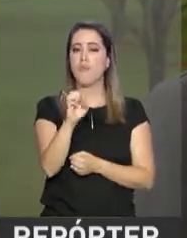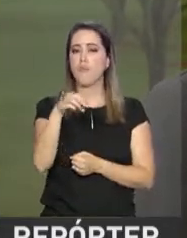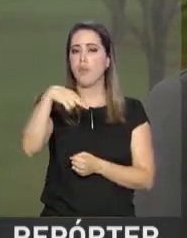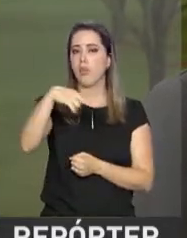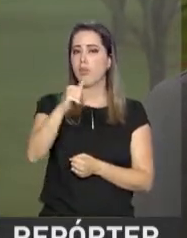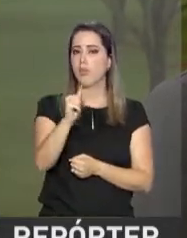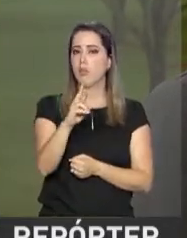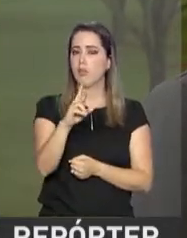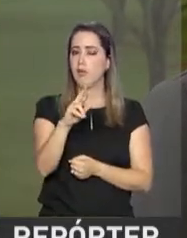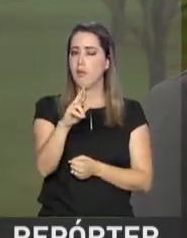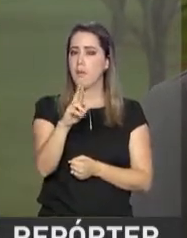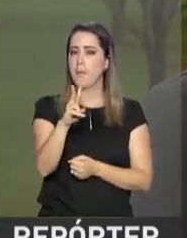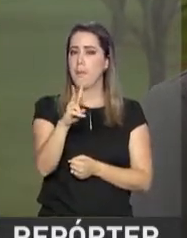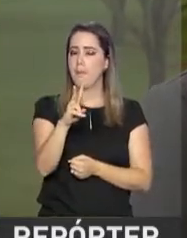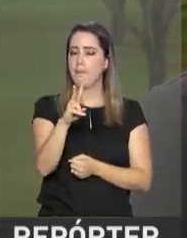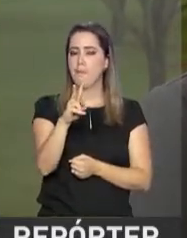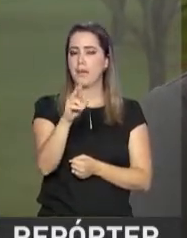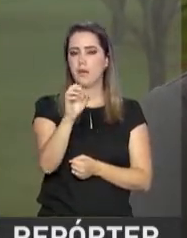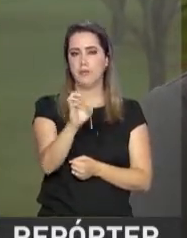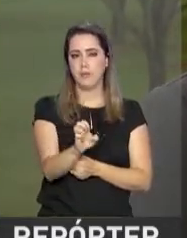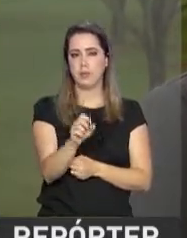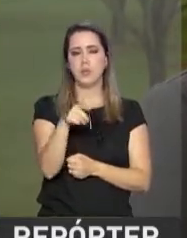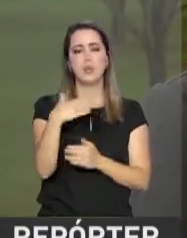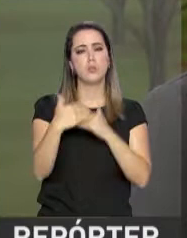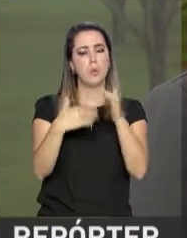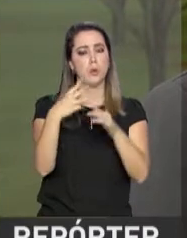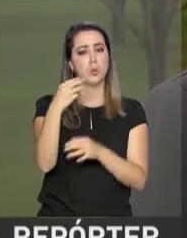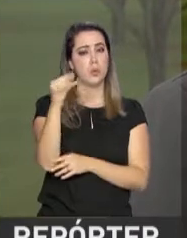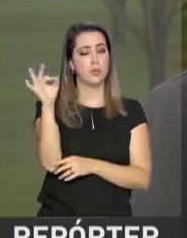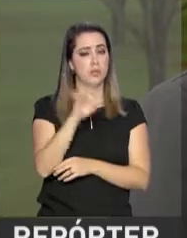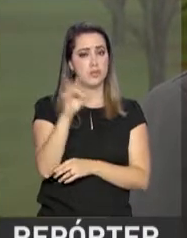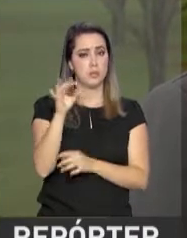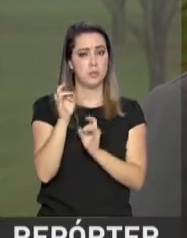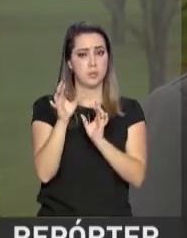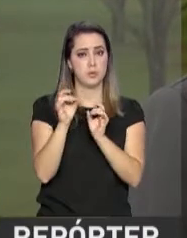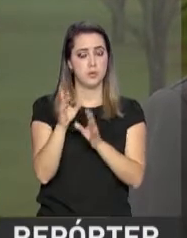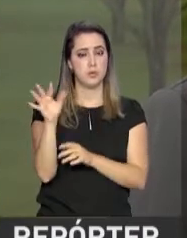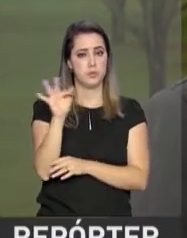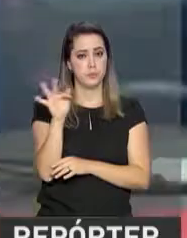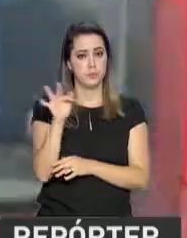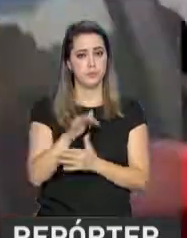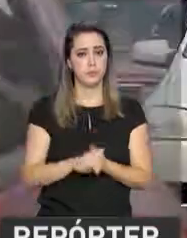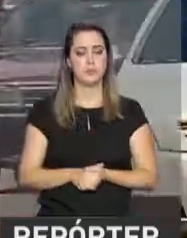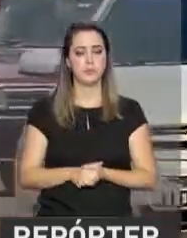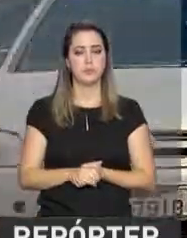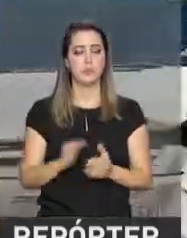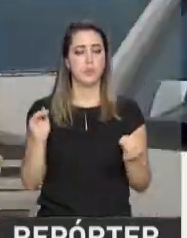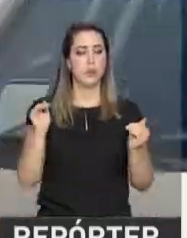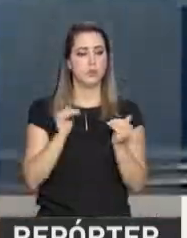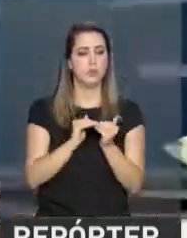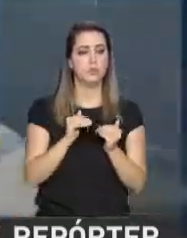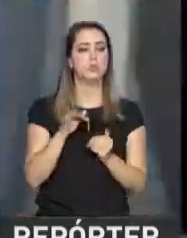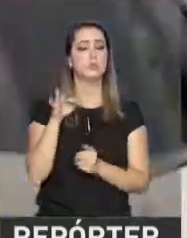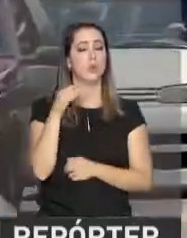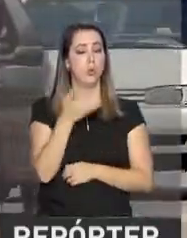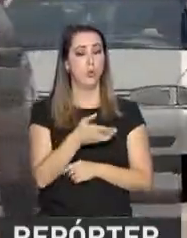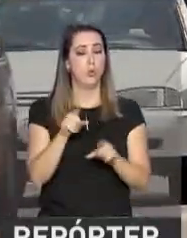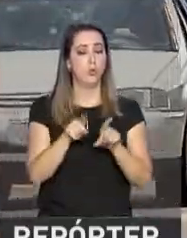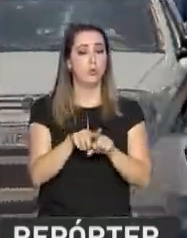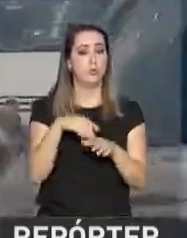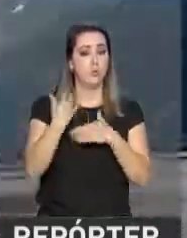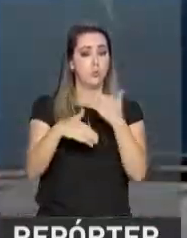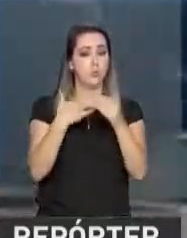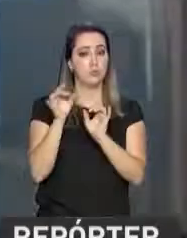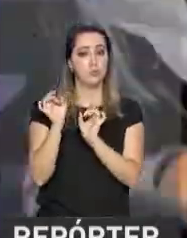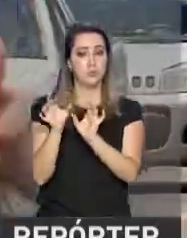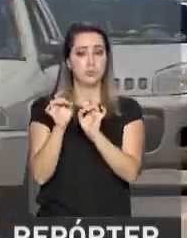o número representa um aumento de cerca de 30% em relação às vendas de fevereiro. De acordo com a FENABRAVE, o aumento